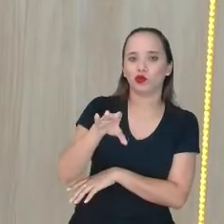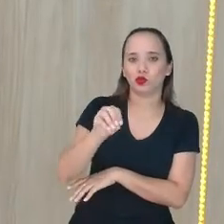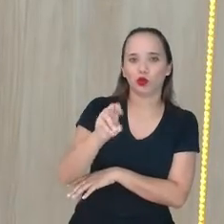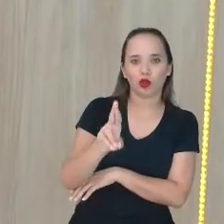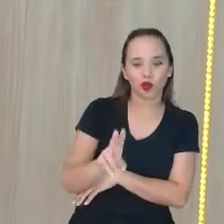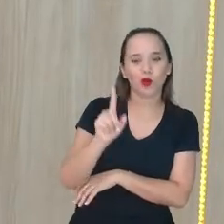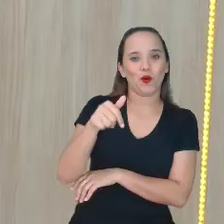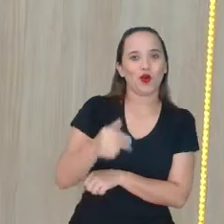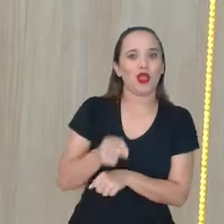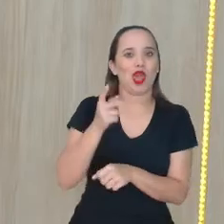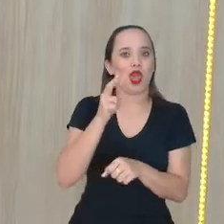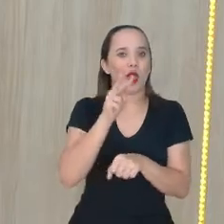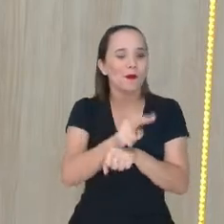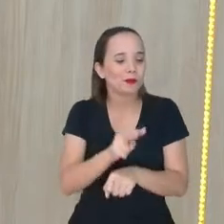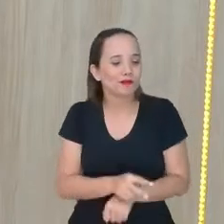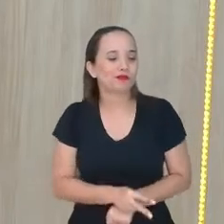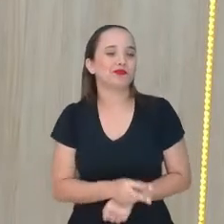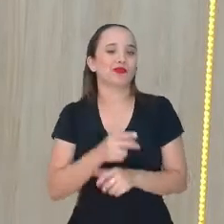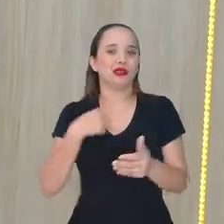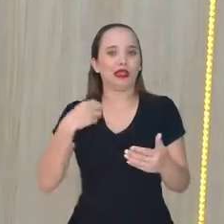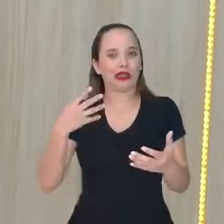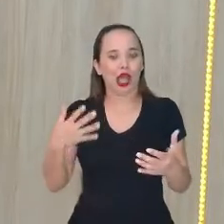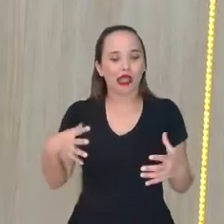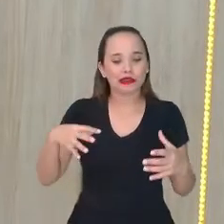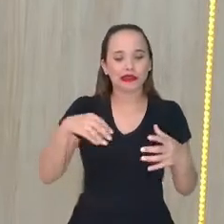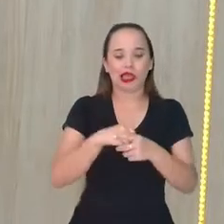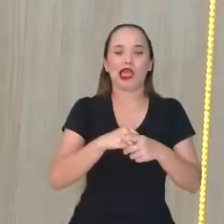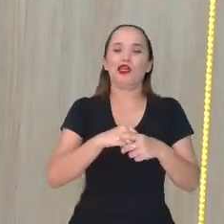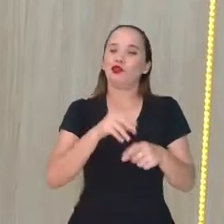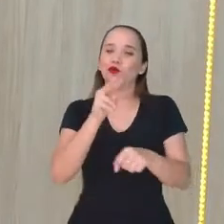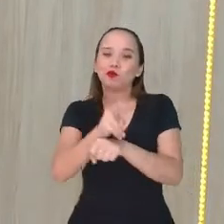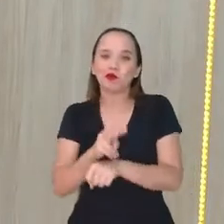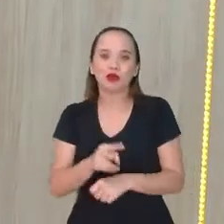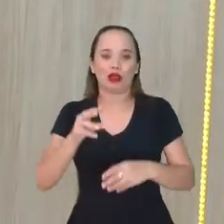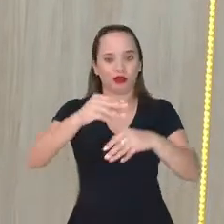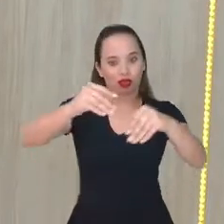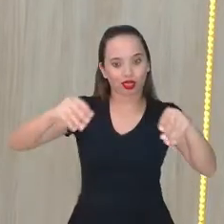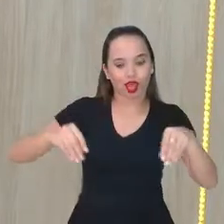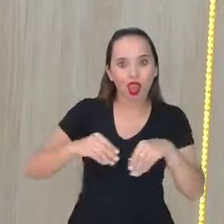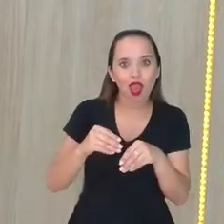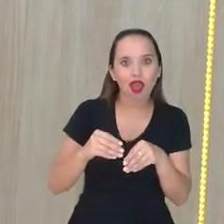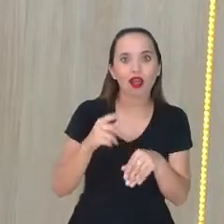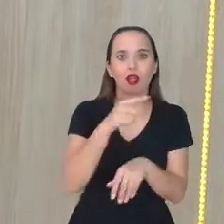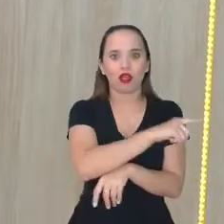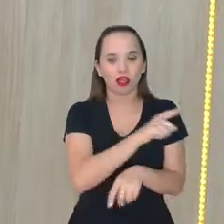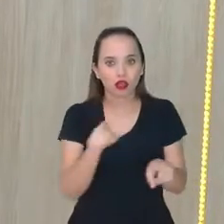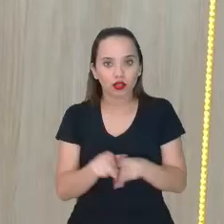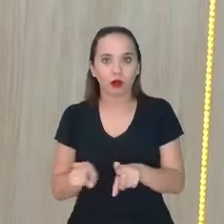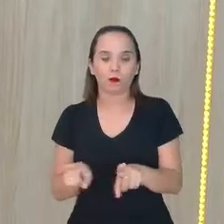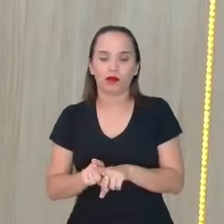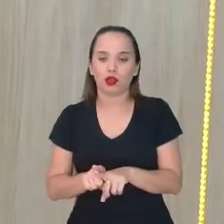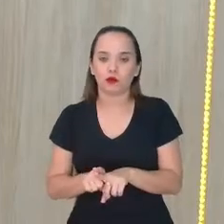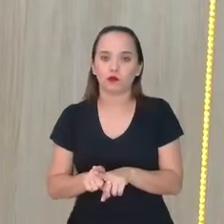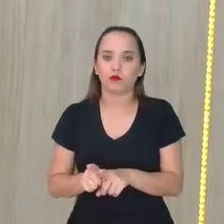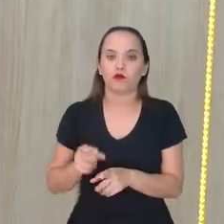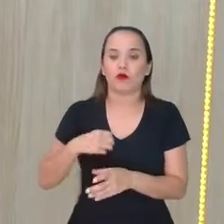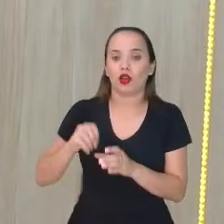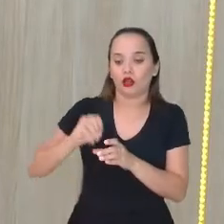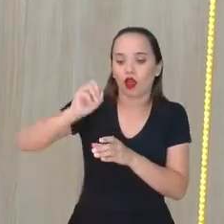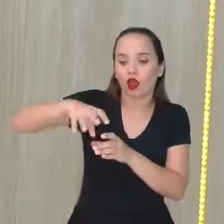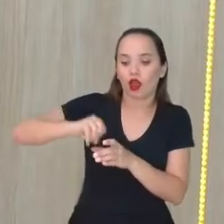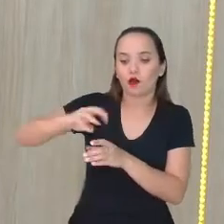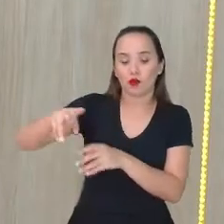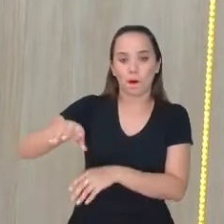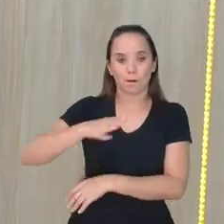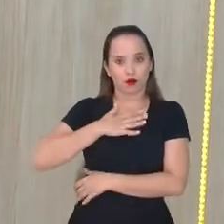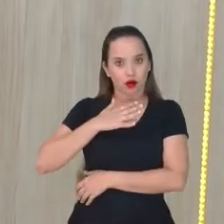né, tá aí se envolvendo nessas questões de terra, ele também, além de tá ali plantando para